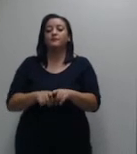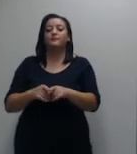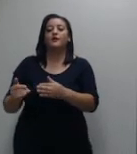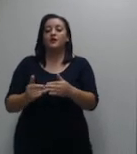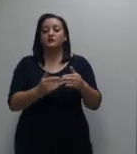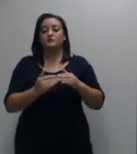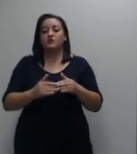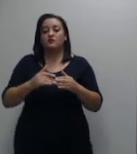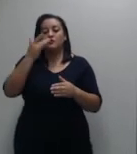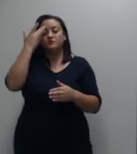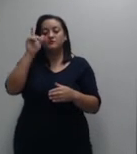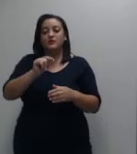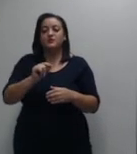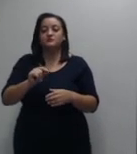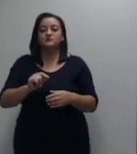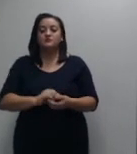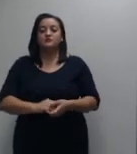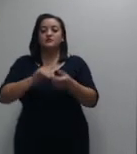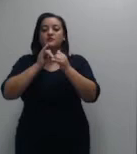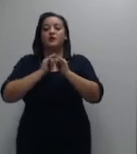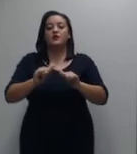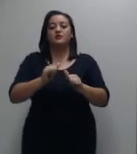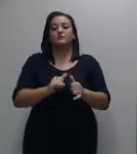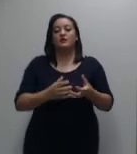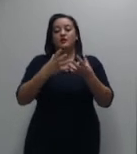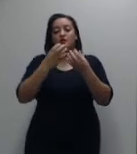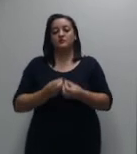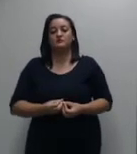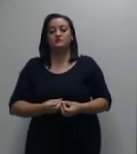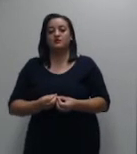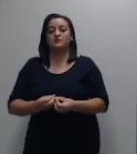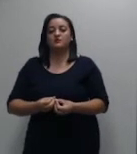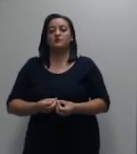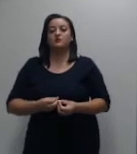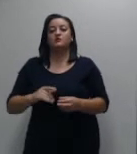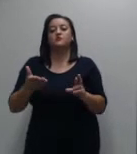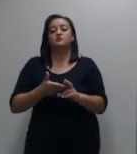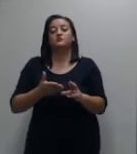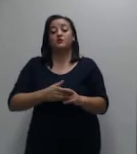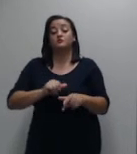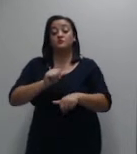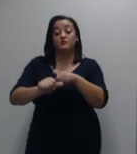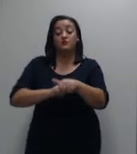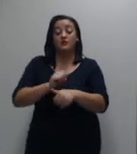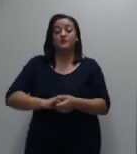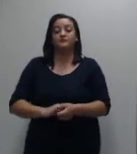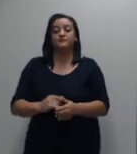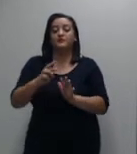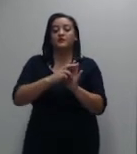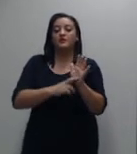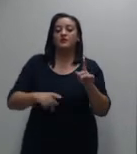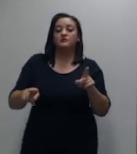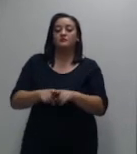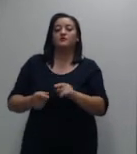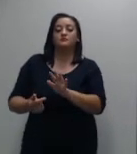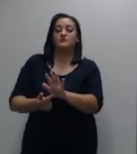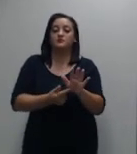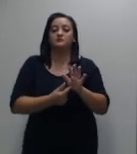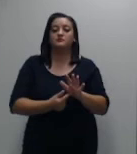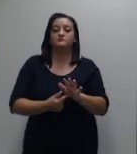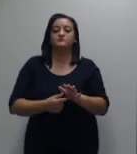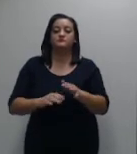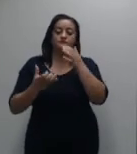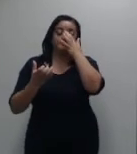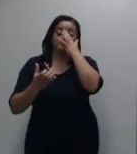possibilidade dos declaratórios serem admitidos com efeitos infringentes nos paradigmas apresentados pelo recorrente